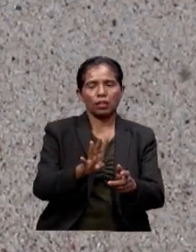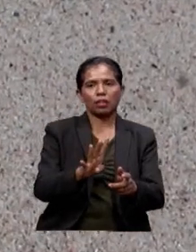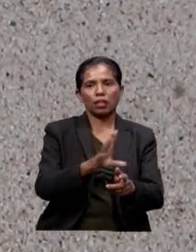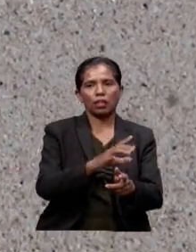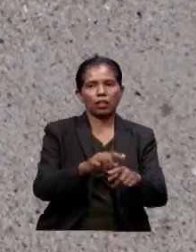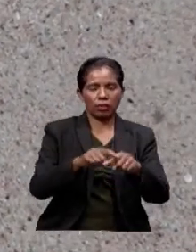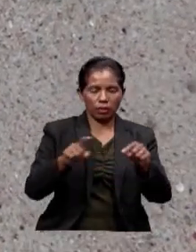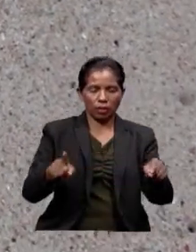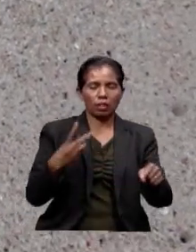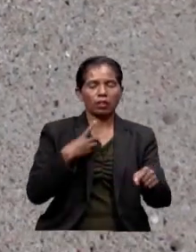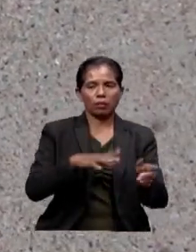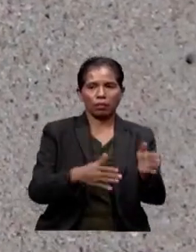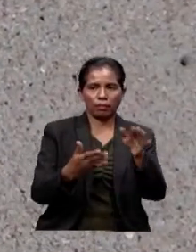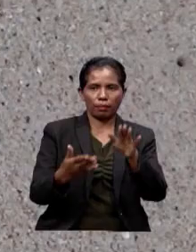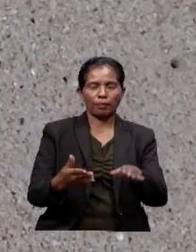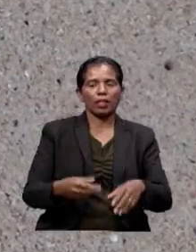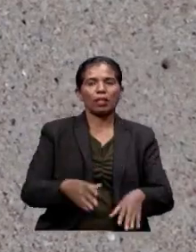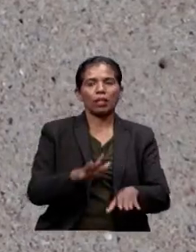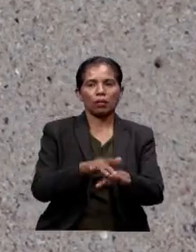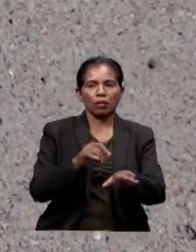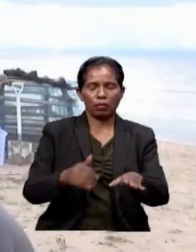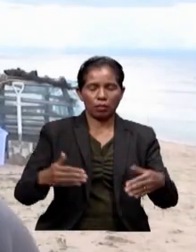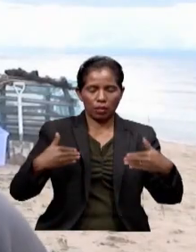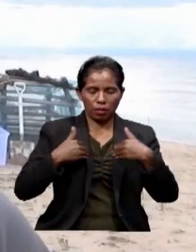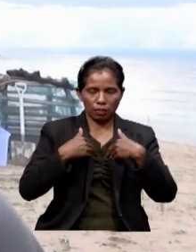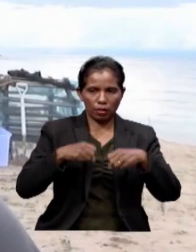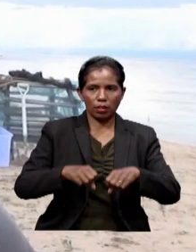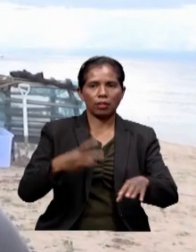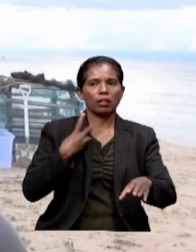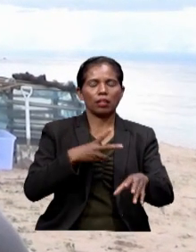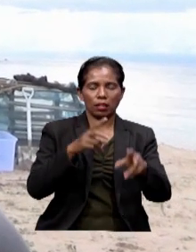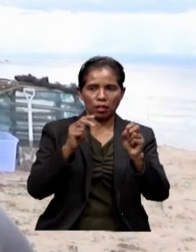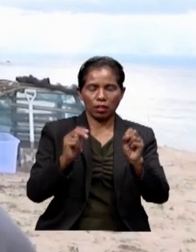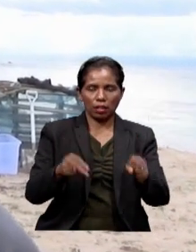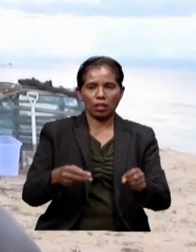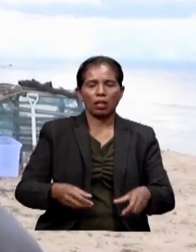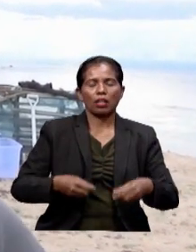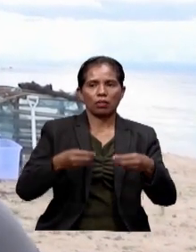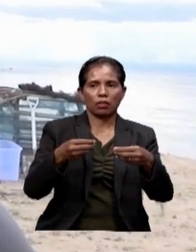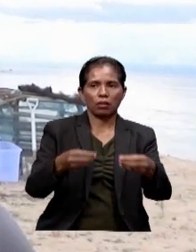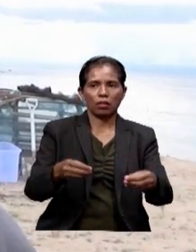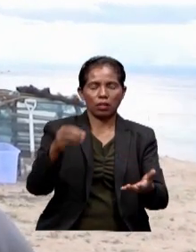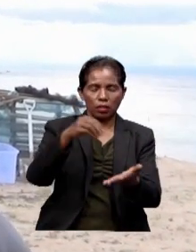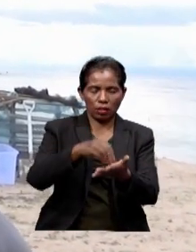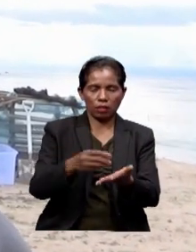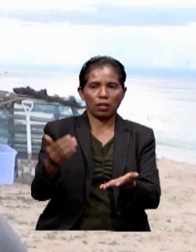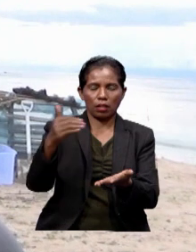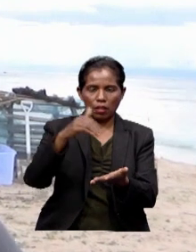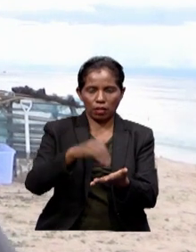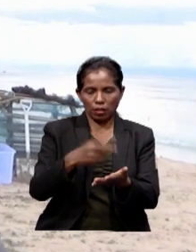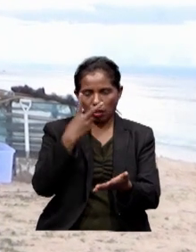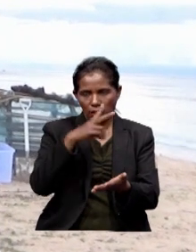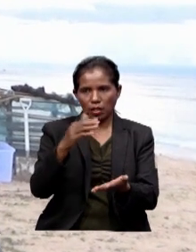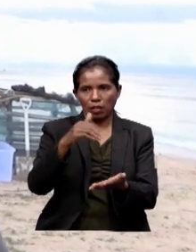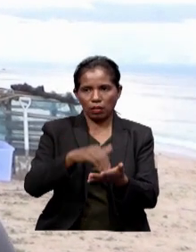halo investimento ne be impacto ba animal tasi ita ia obrigatori para tem ser tau filfali conserva filfali para